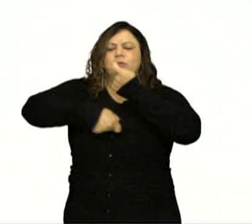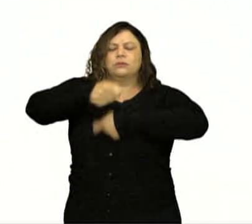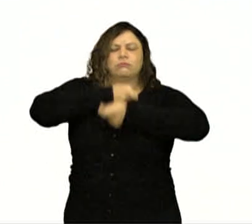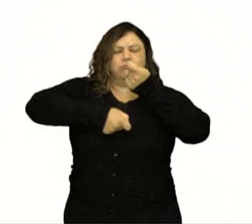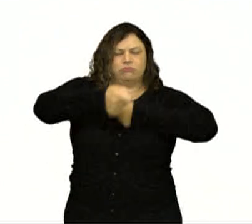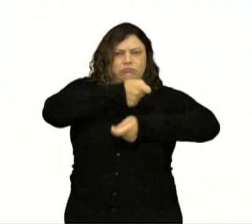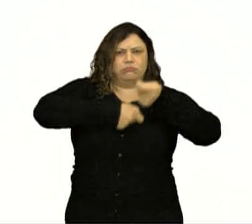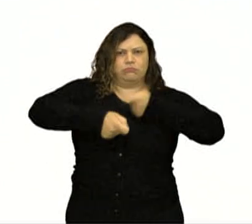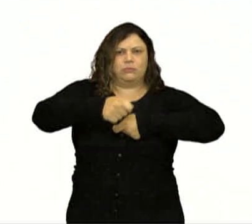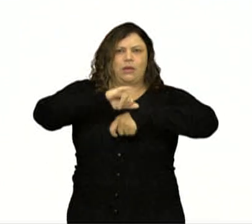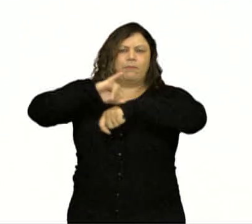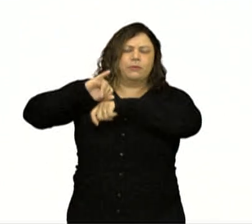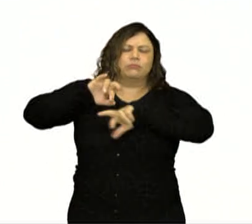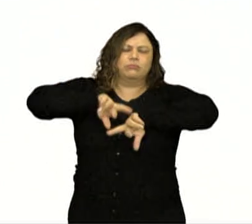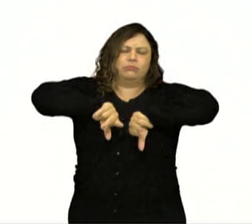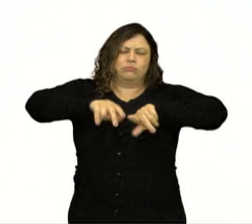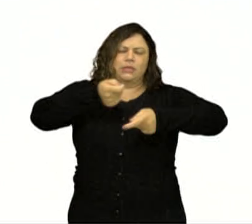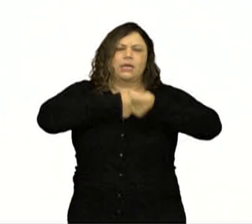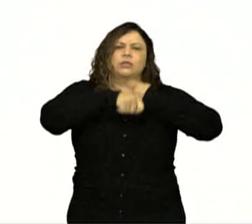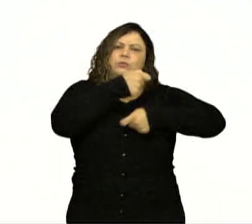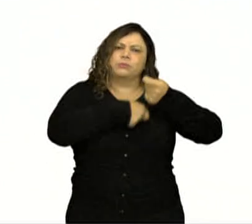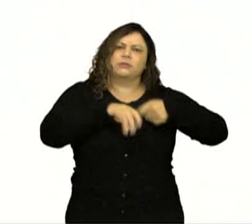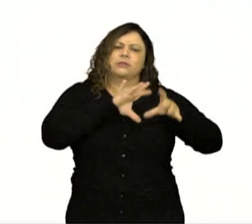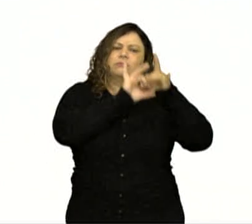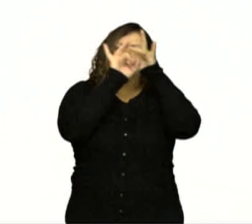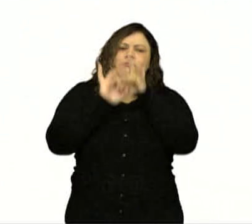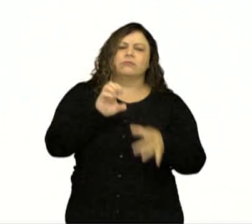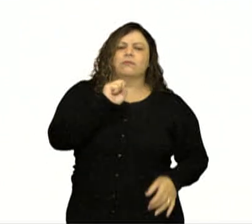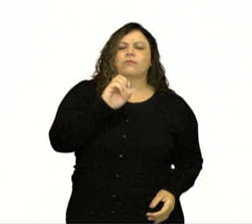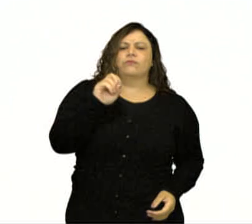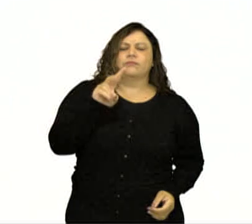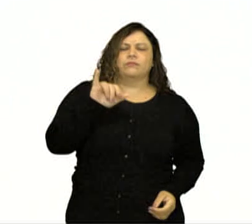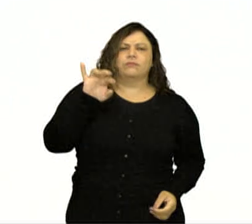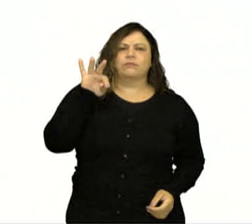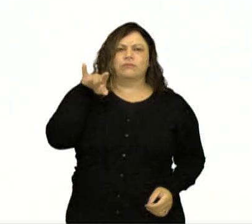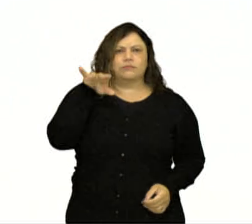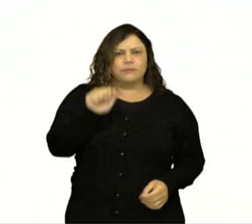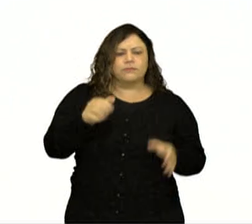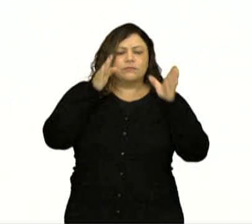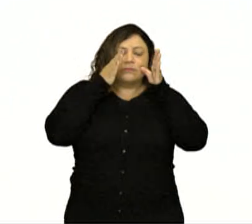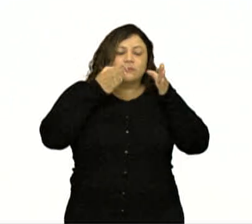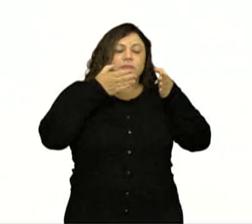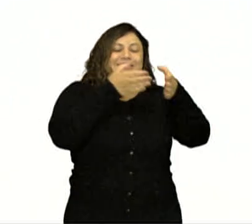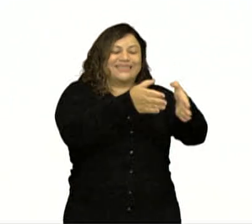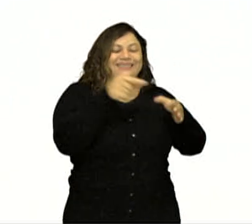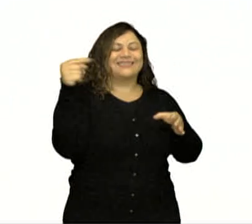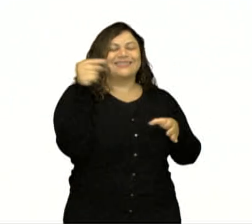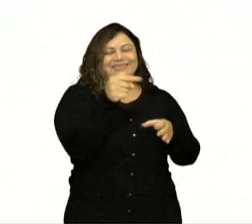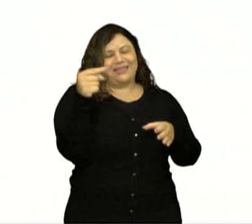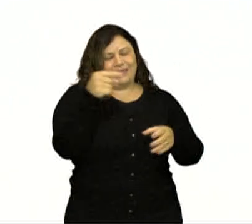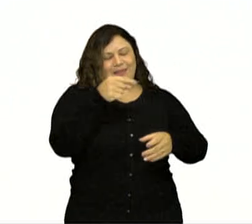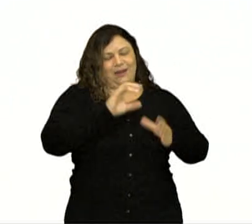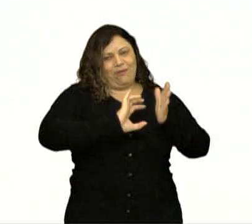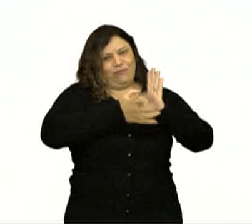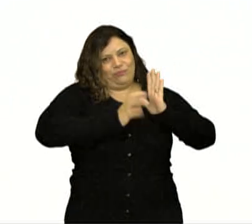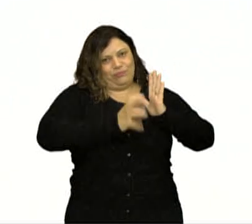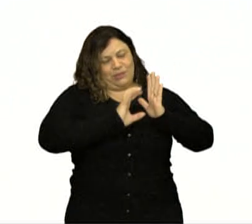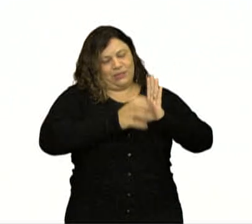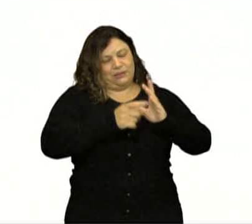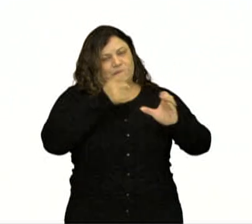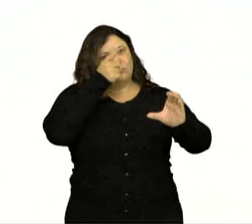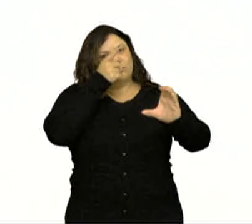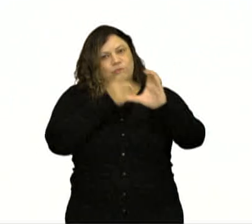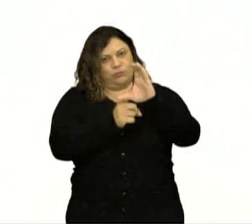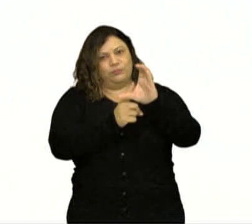uma centralização administrativa na União Soviética. Tudo era centralizado no Partido